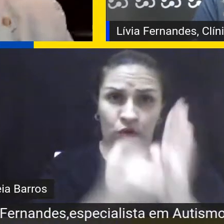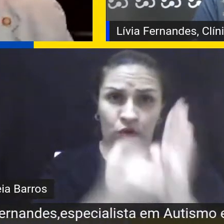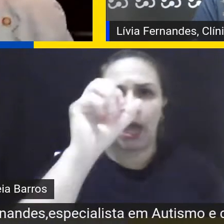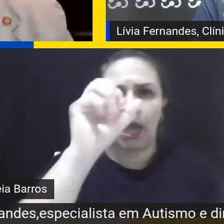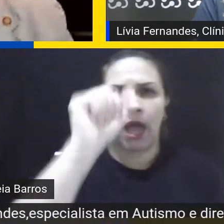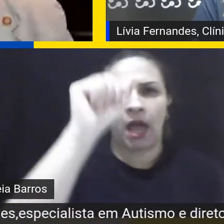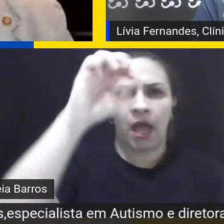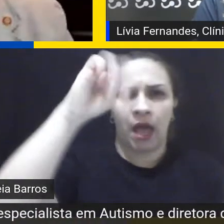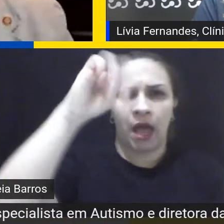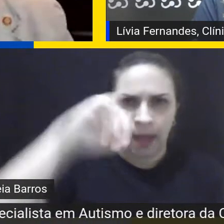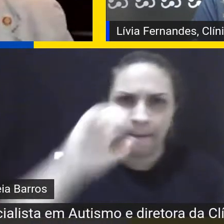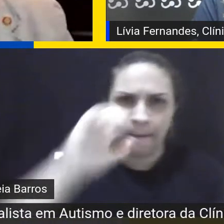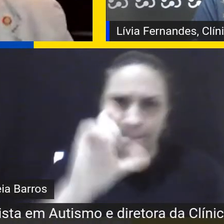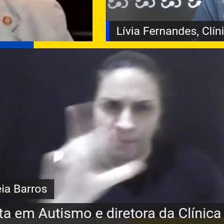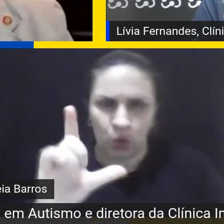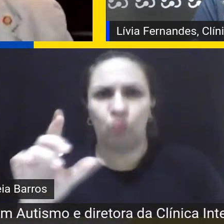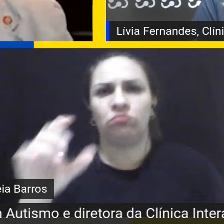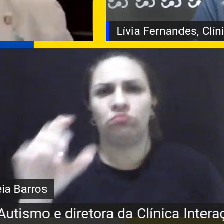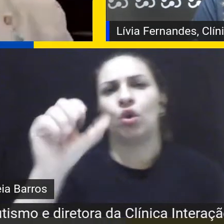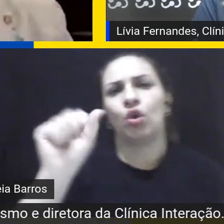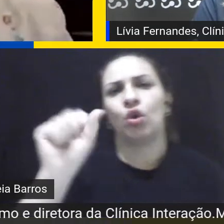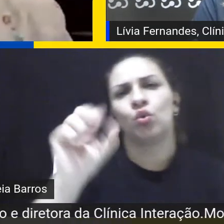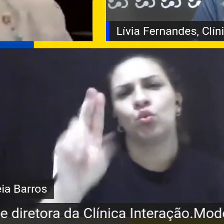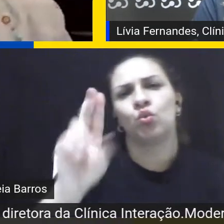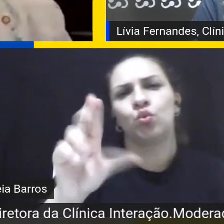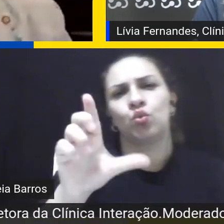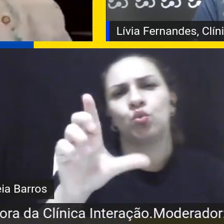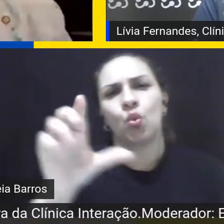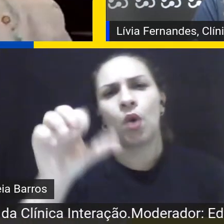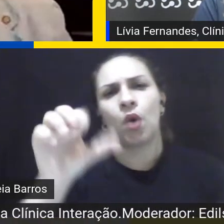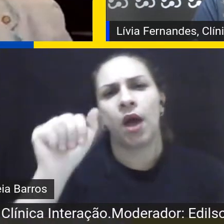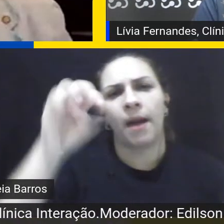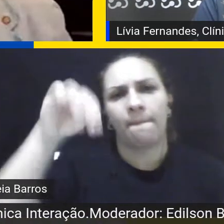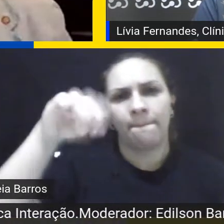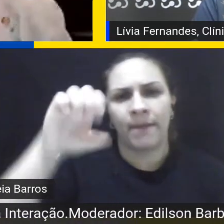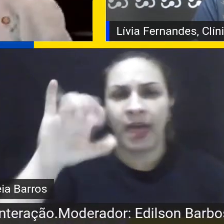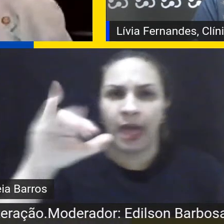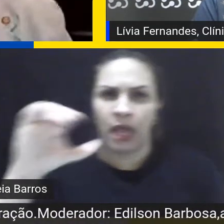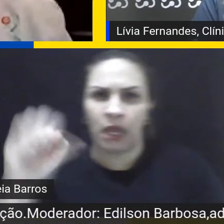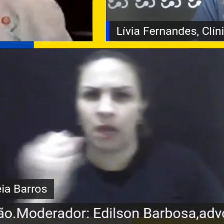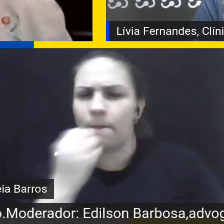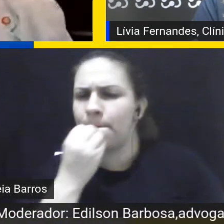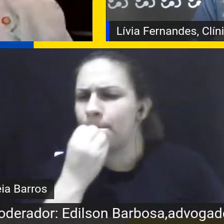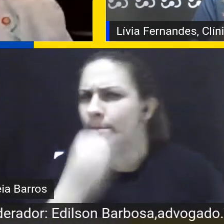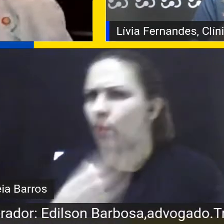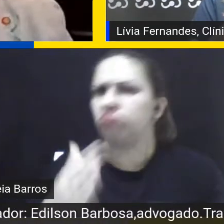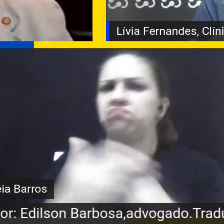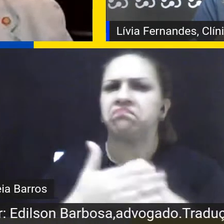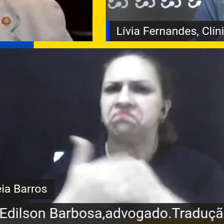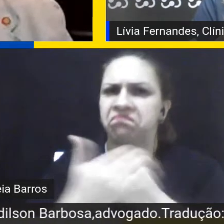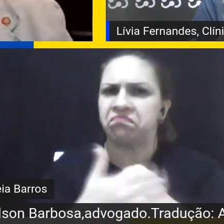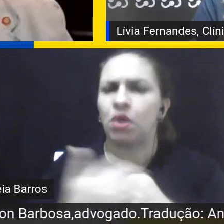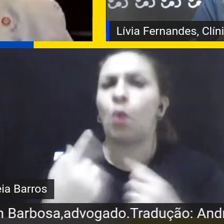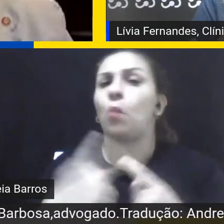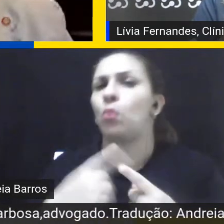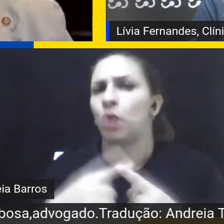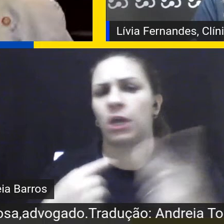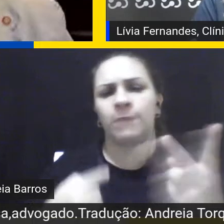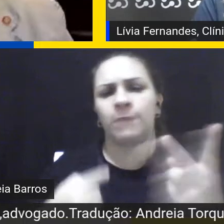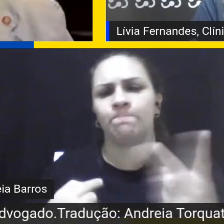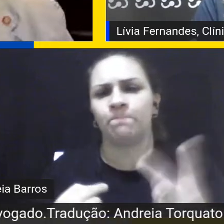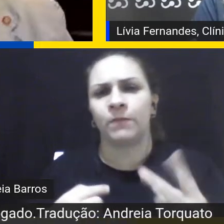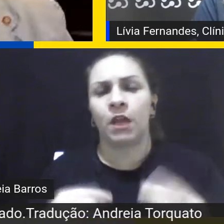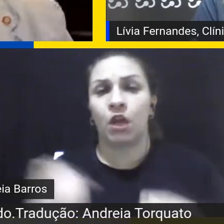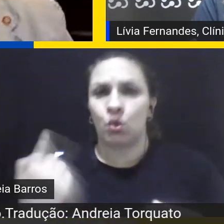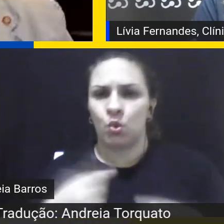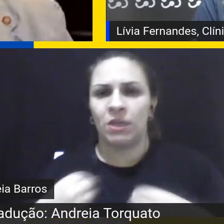América, ele é um projeto tão carinhoso que nós damos também